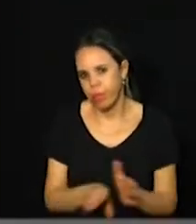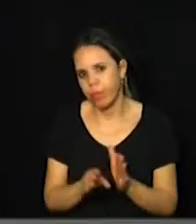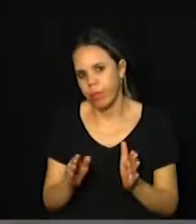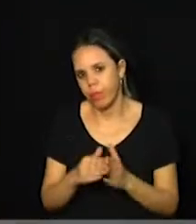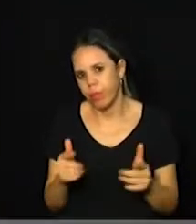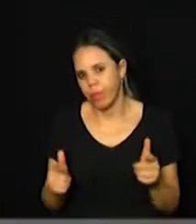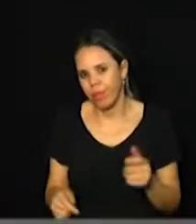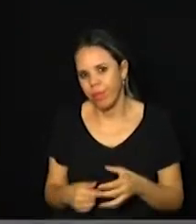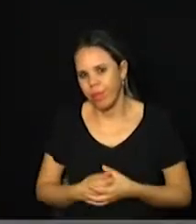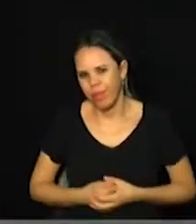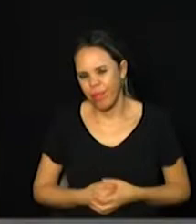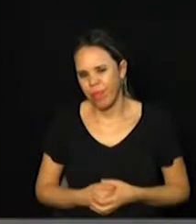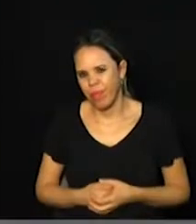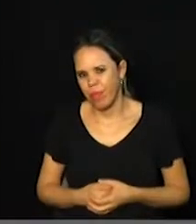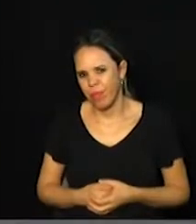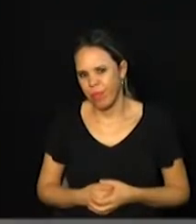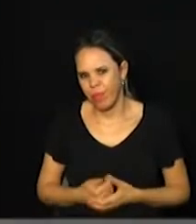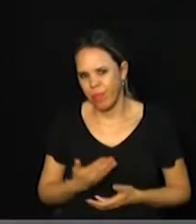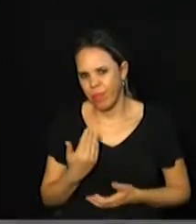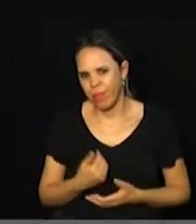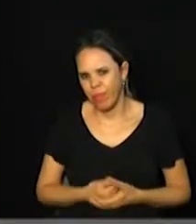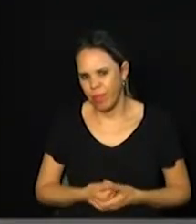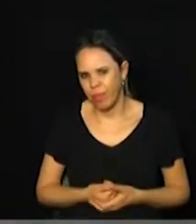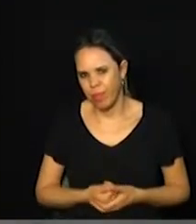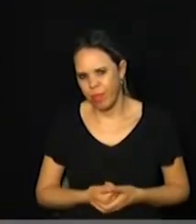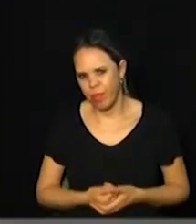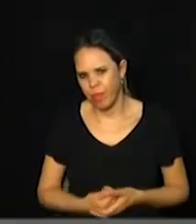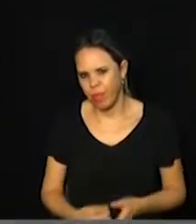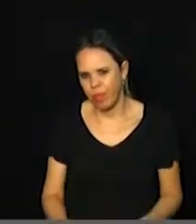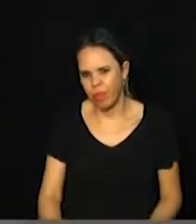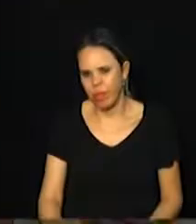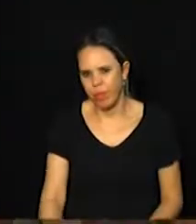e não ter o que comer